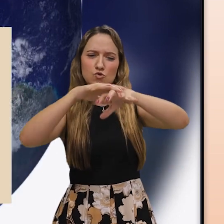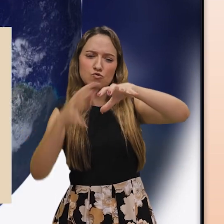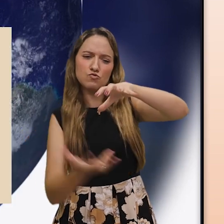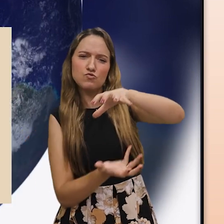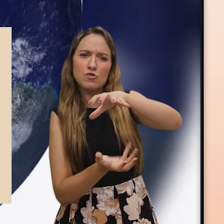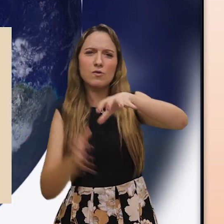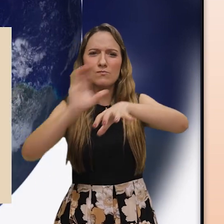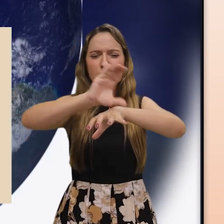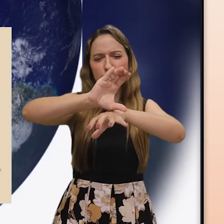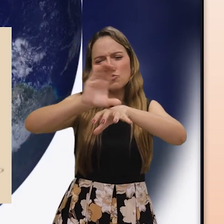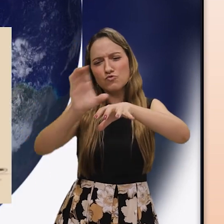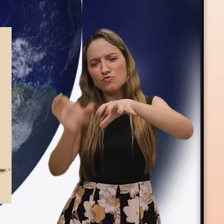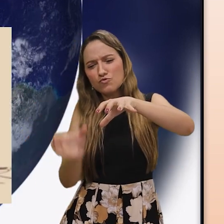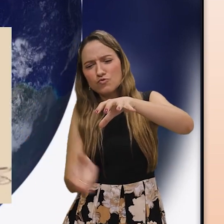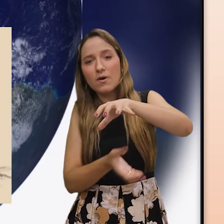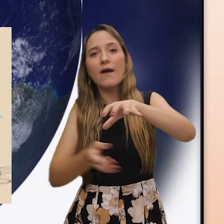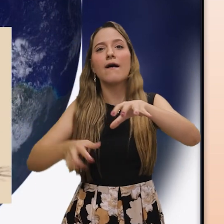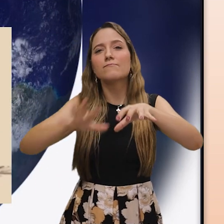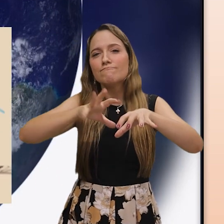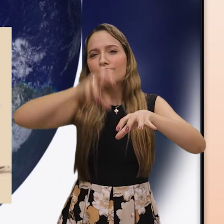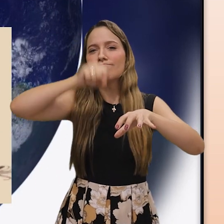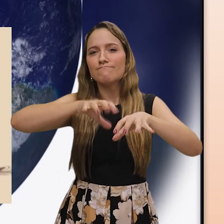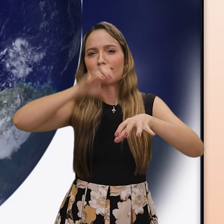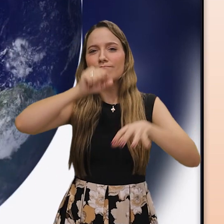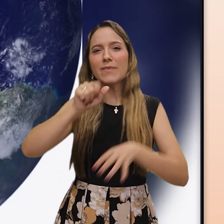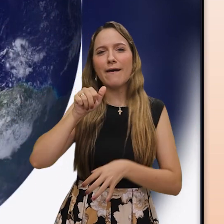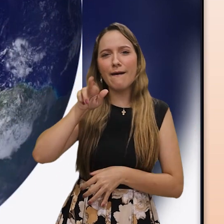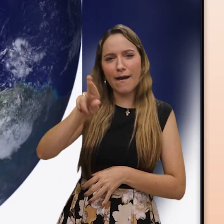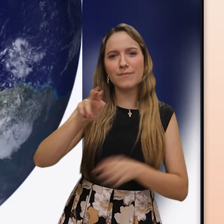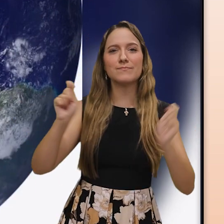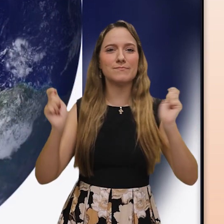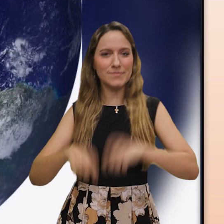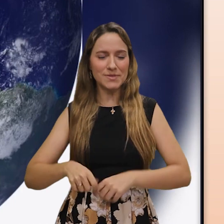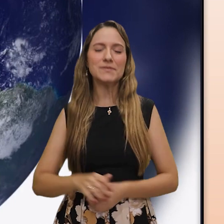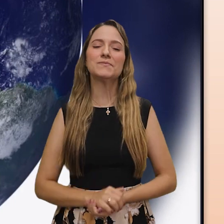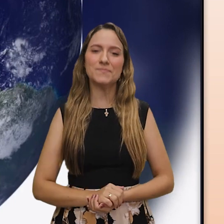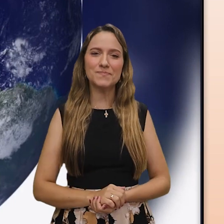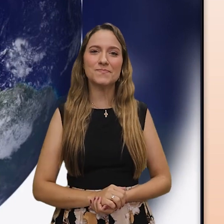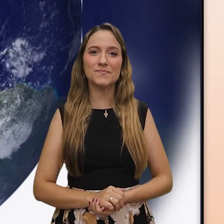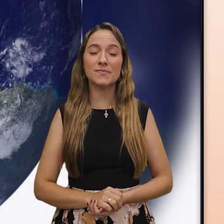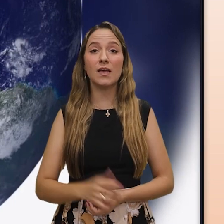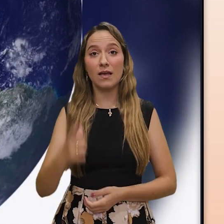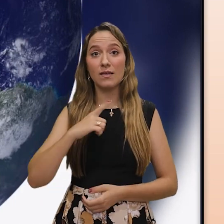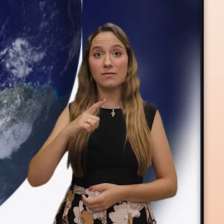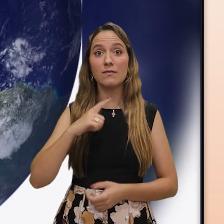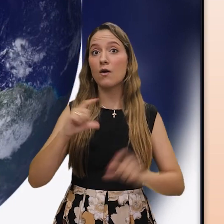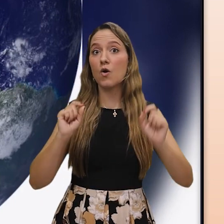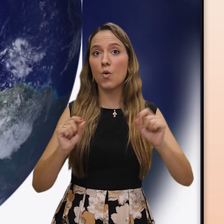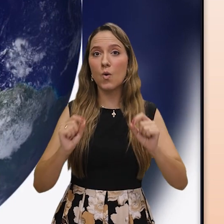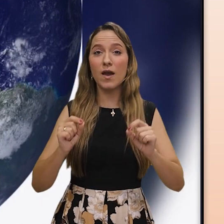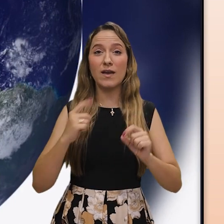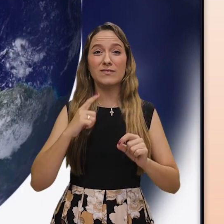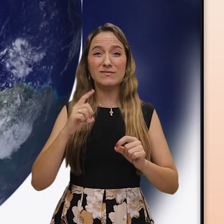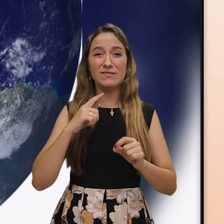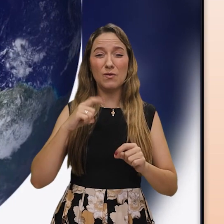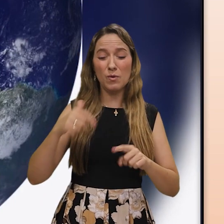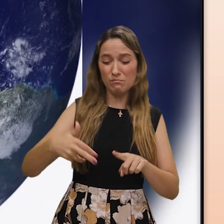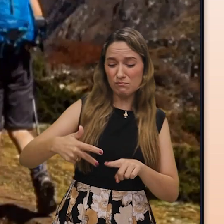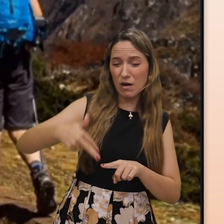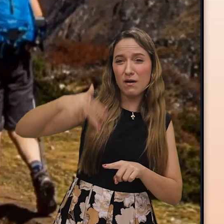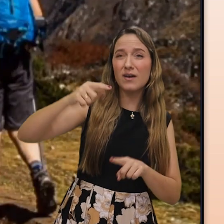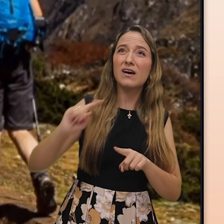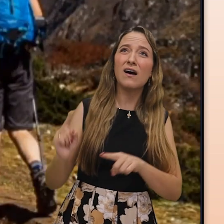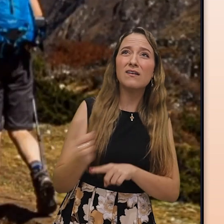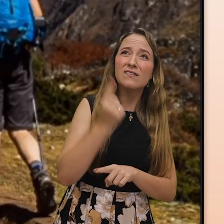que envolve a Terra, estendendo vários quilômetros acima da sua superfície. Quanto maior a